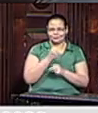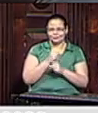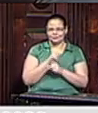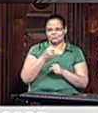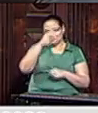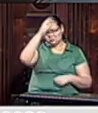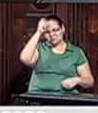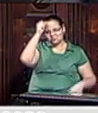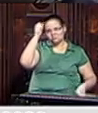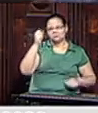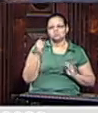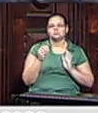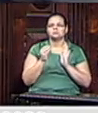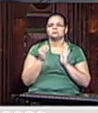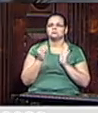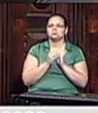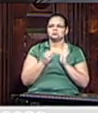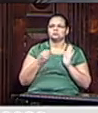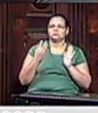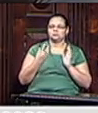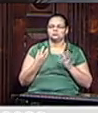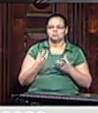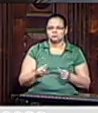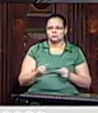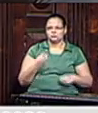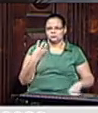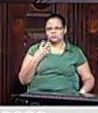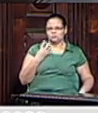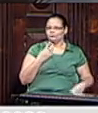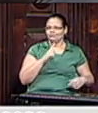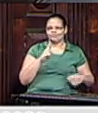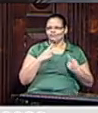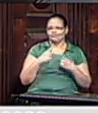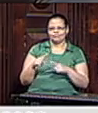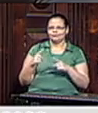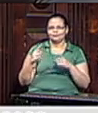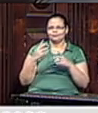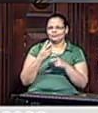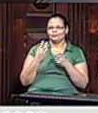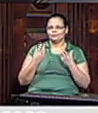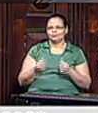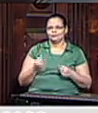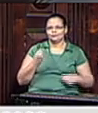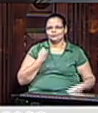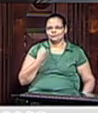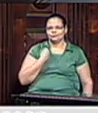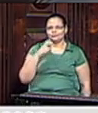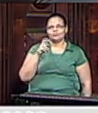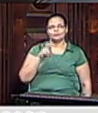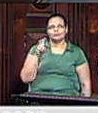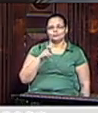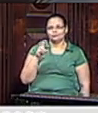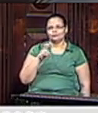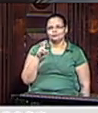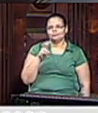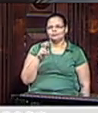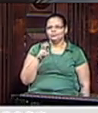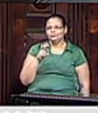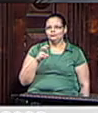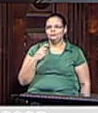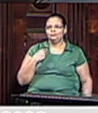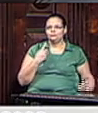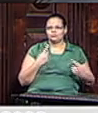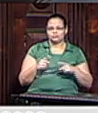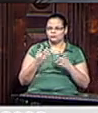às emendas de plenário de 1 a 4. Contrário à emenda 5. Assuntos municipais e desenvolvimento regional, favorável às emendas de 1 a 4.